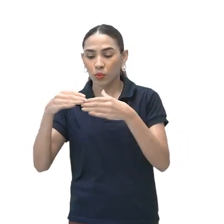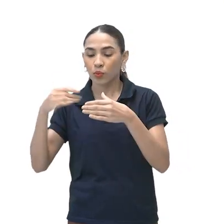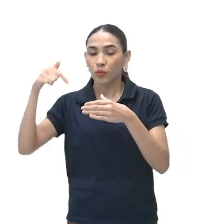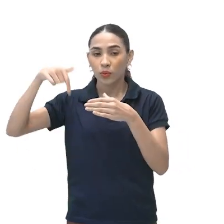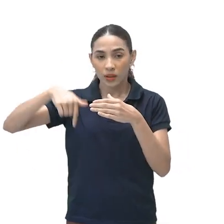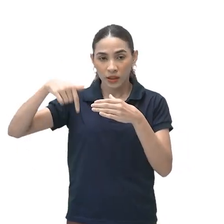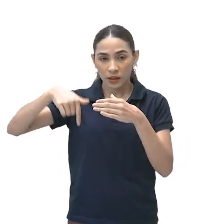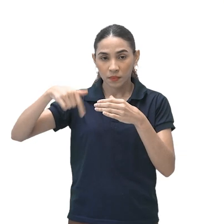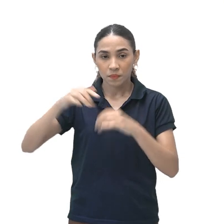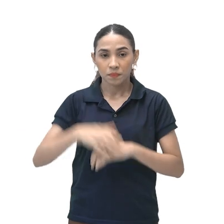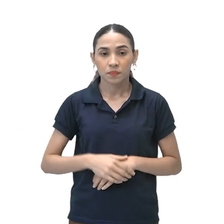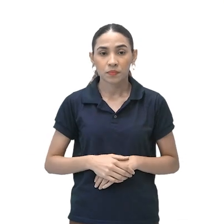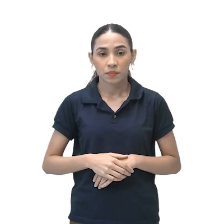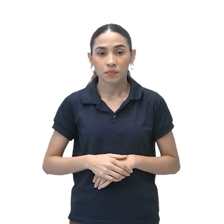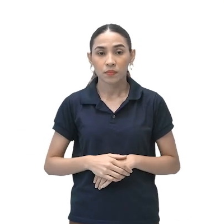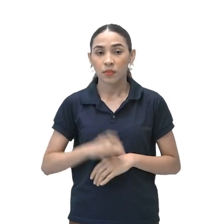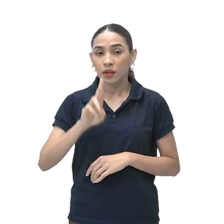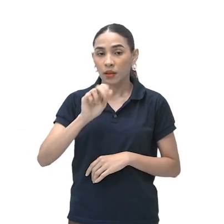números